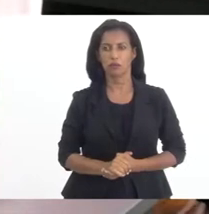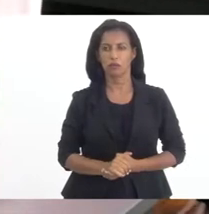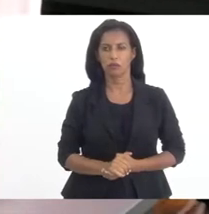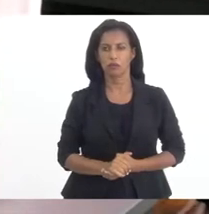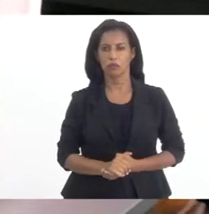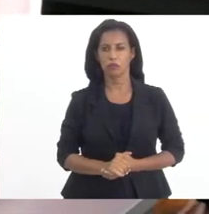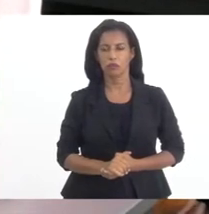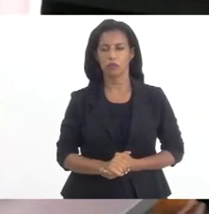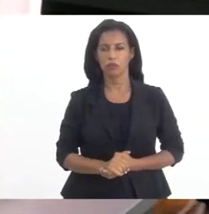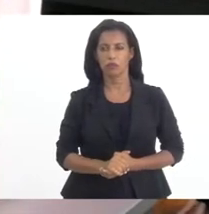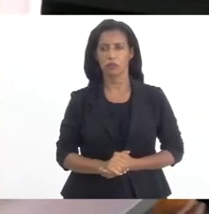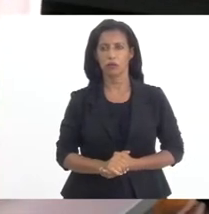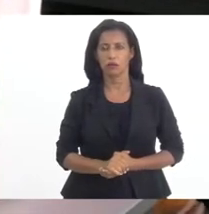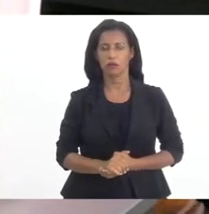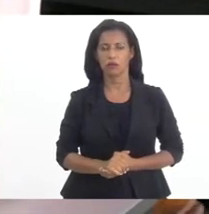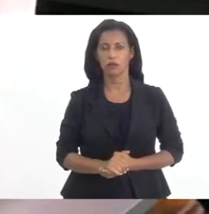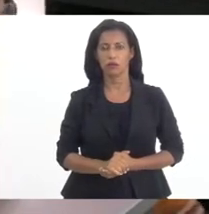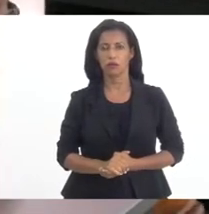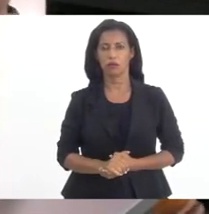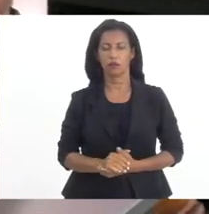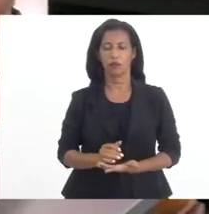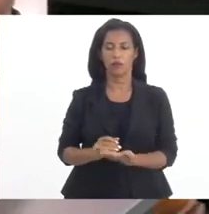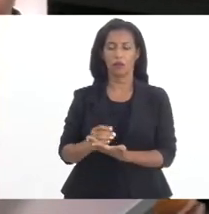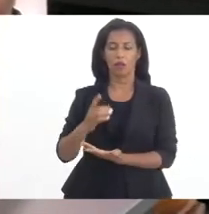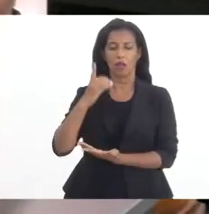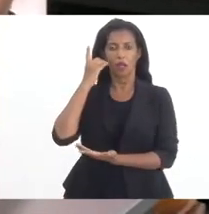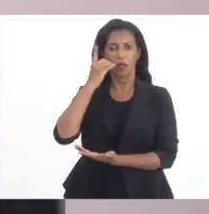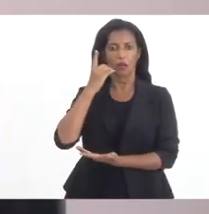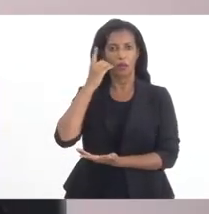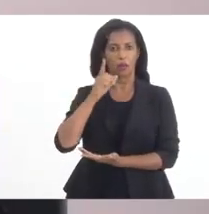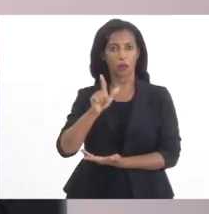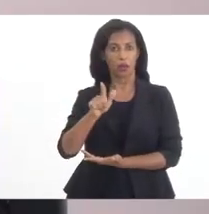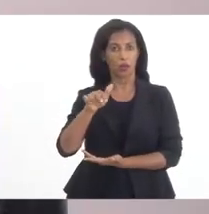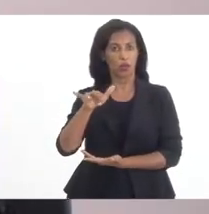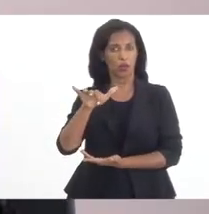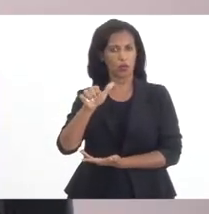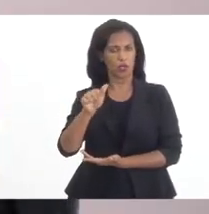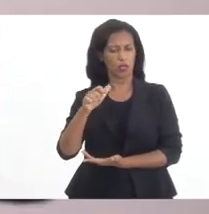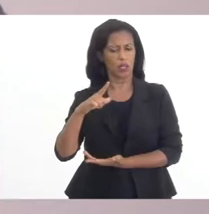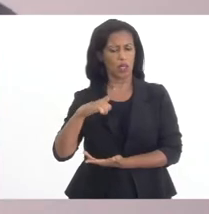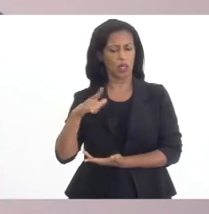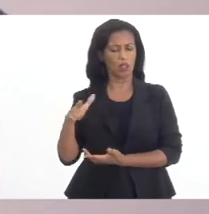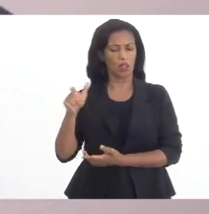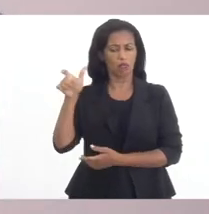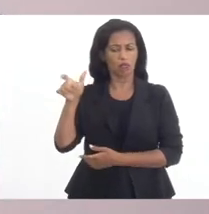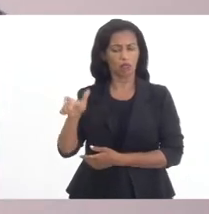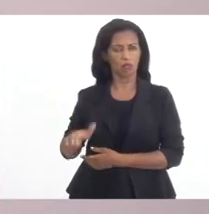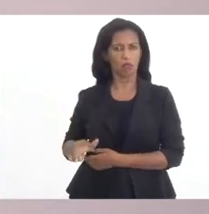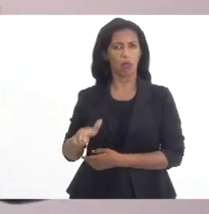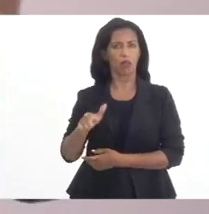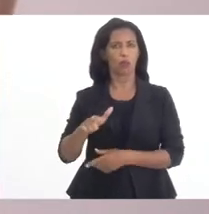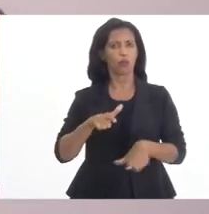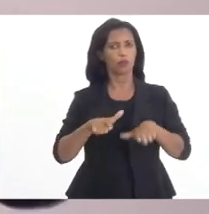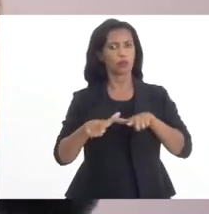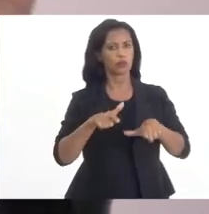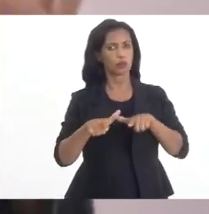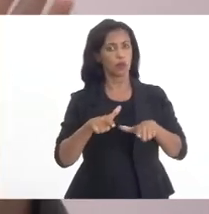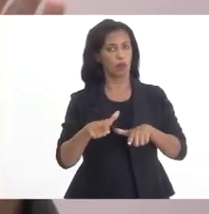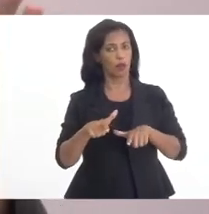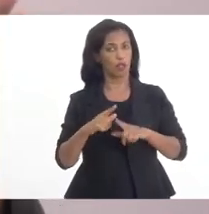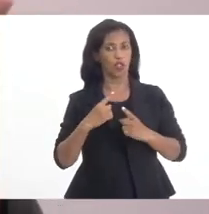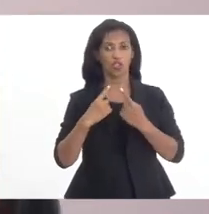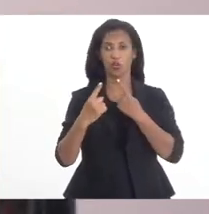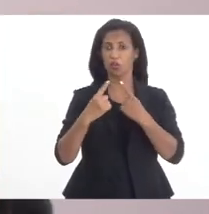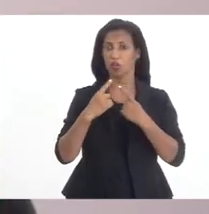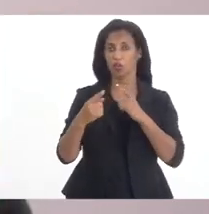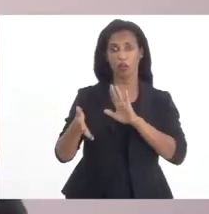Então, Gaúcho, por favor, a deputada Lucinha é uma deputada que tem uma atuação, né, na Zona Oeste. Então a gente não está discutindo o mandato da